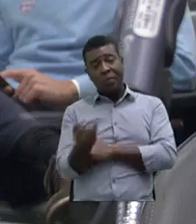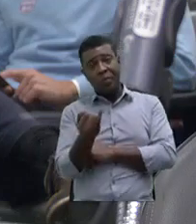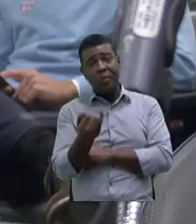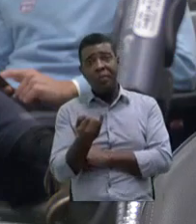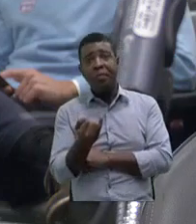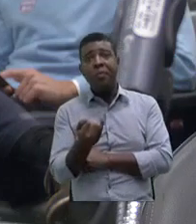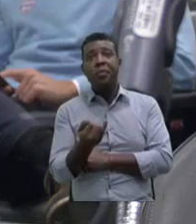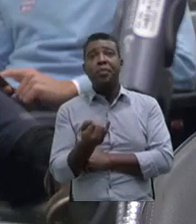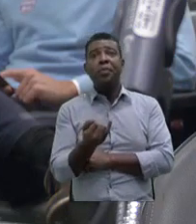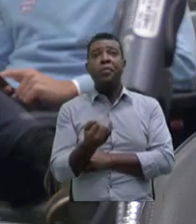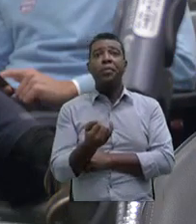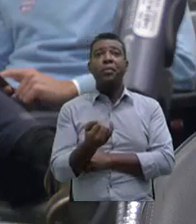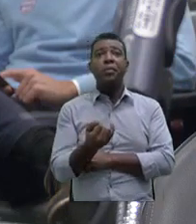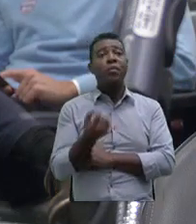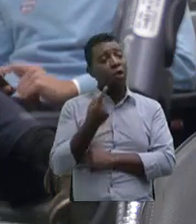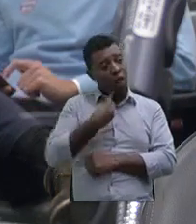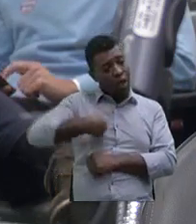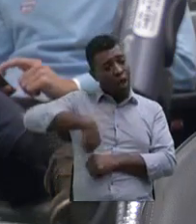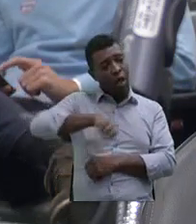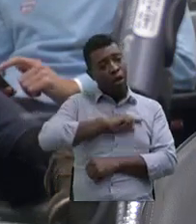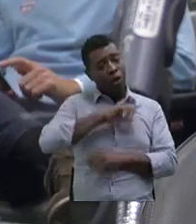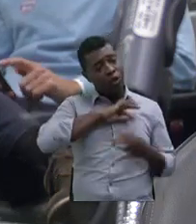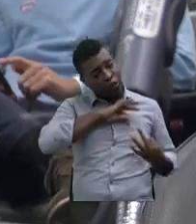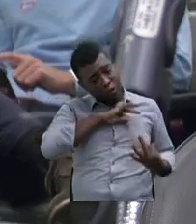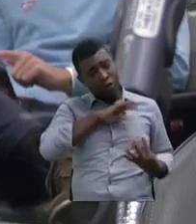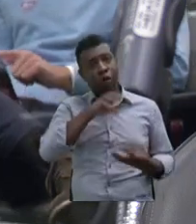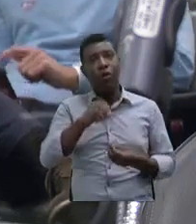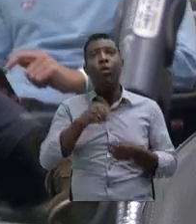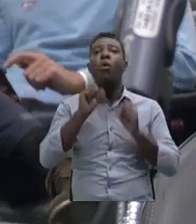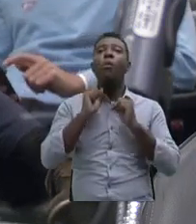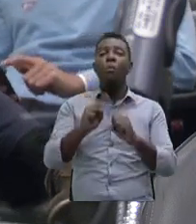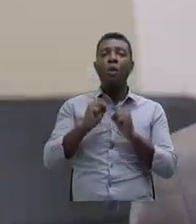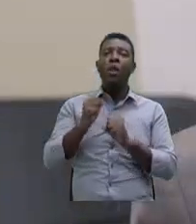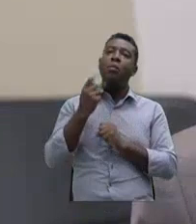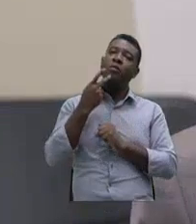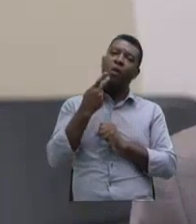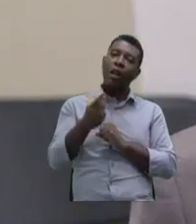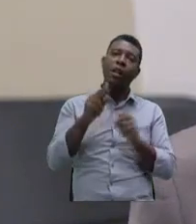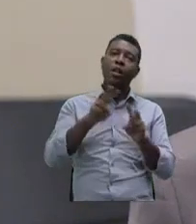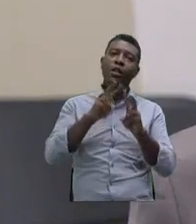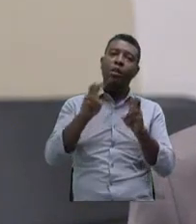de nós todos aqui podermos dizer do antagonismo